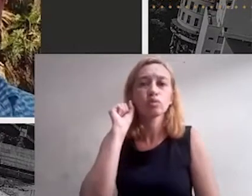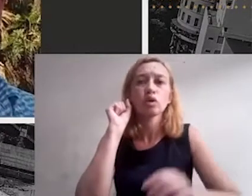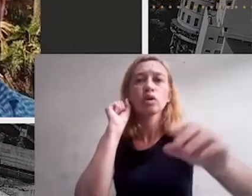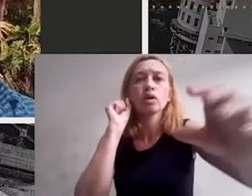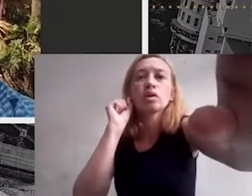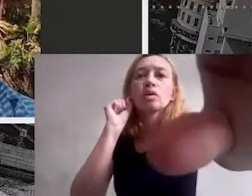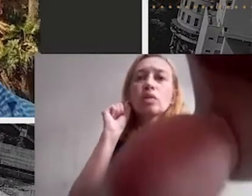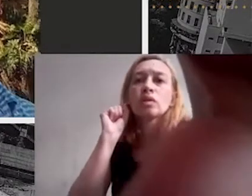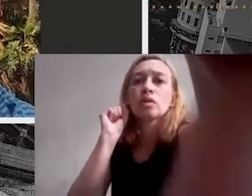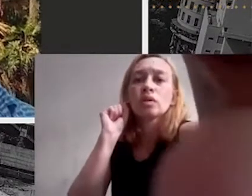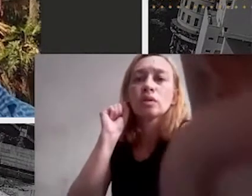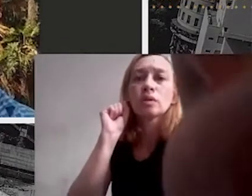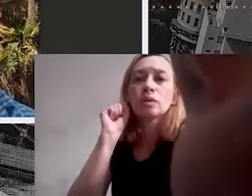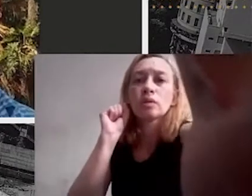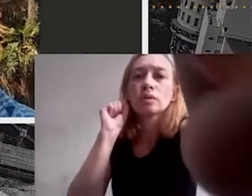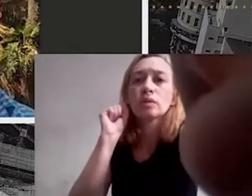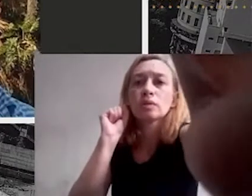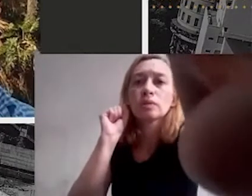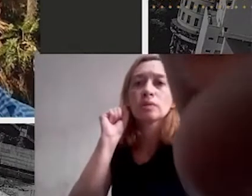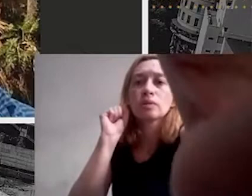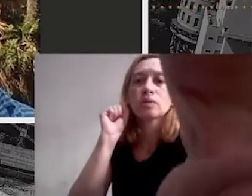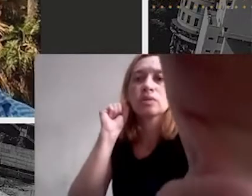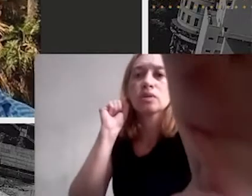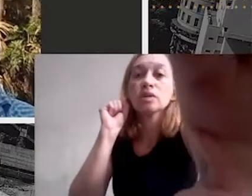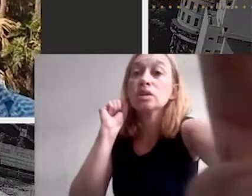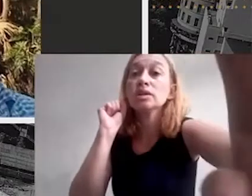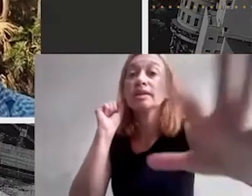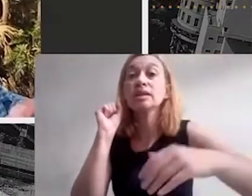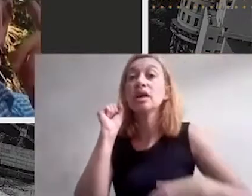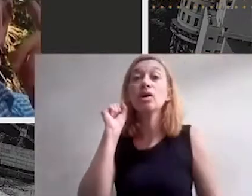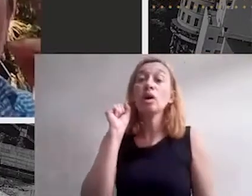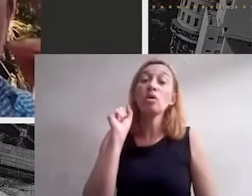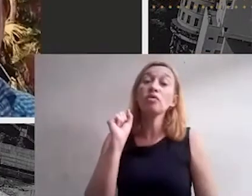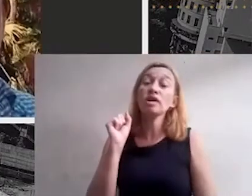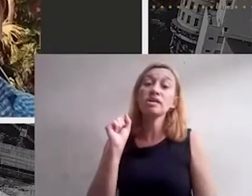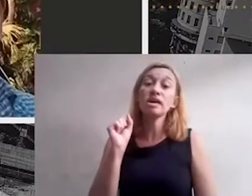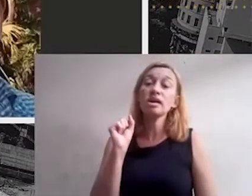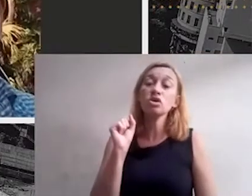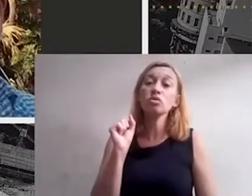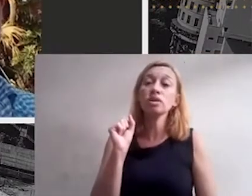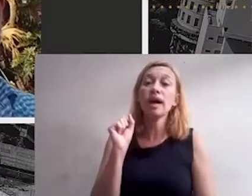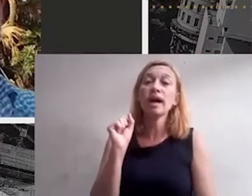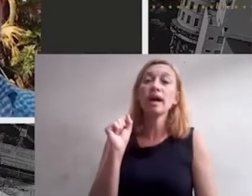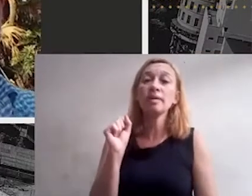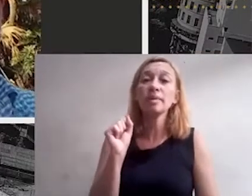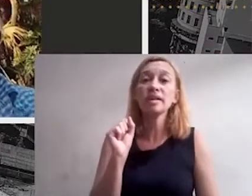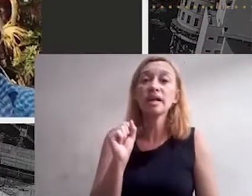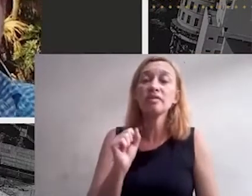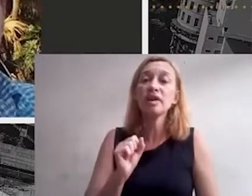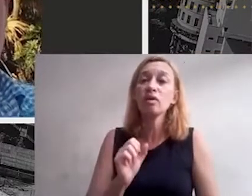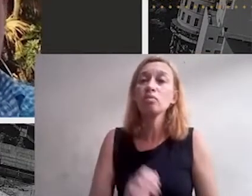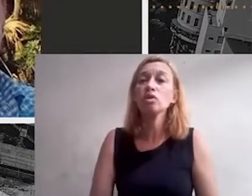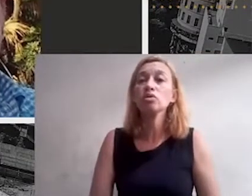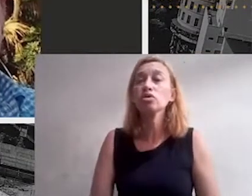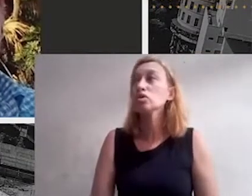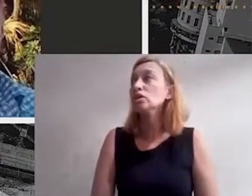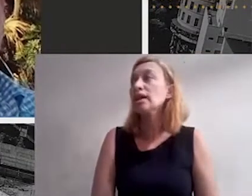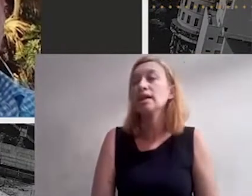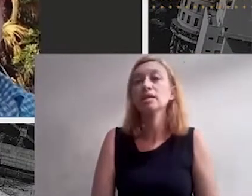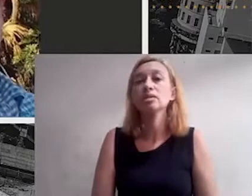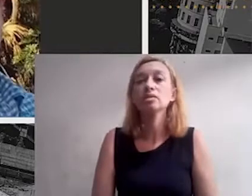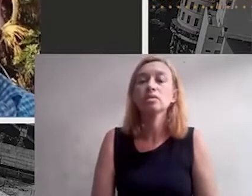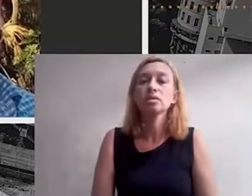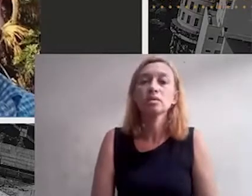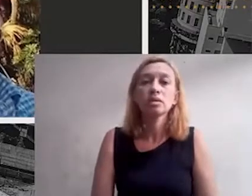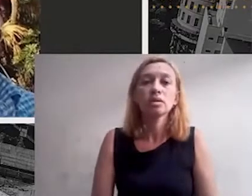da sustentabilidade. Porque o Curupira, se te pegar, Giovana, matando 10 porcos no mato,